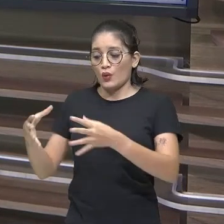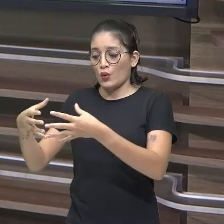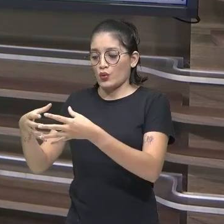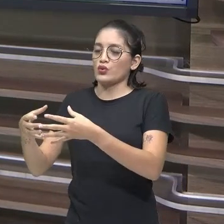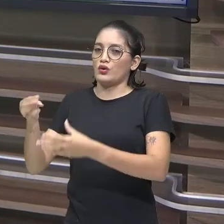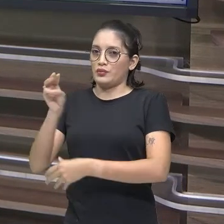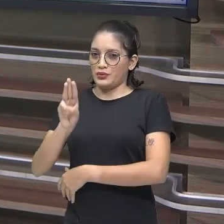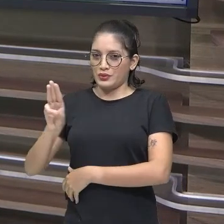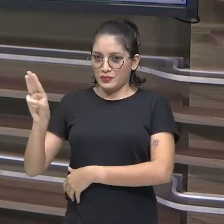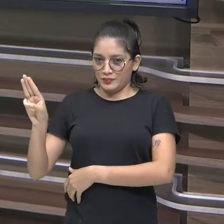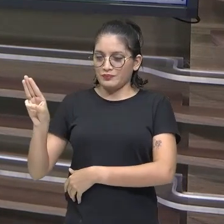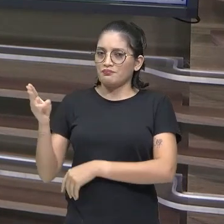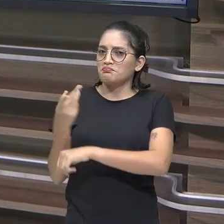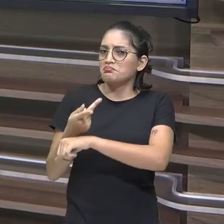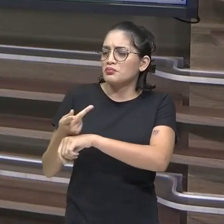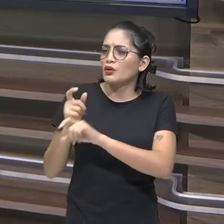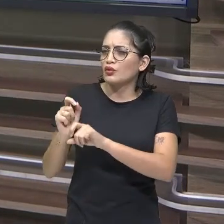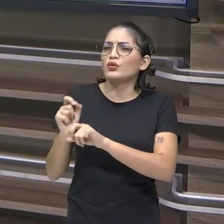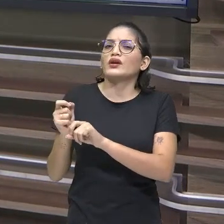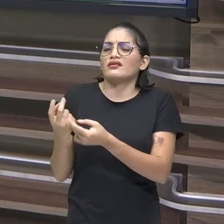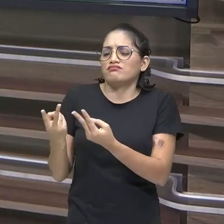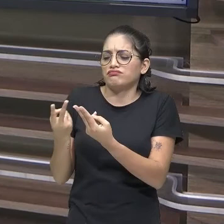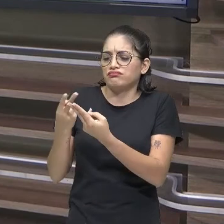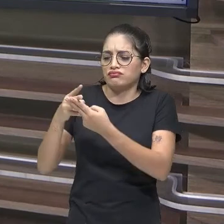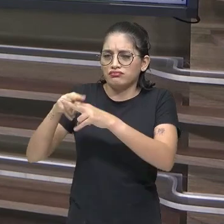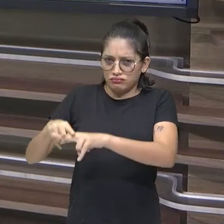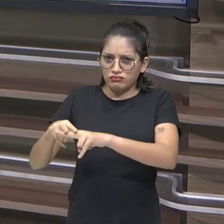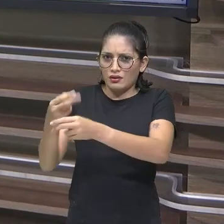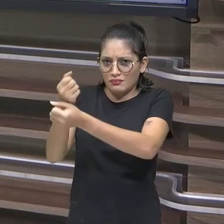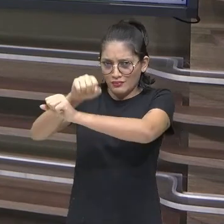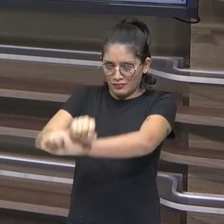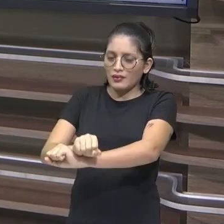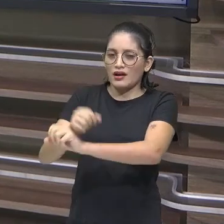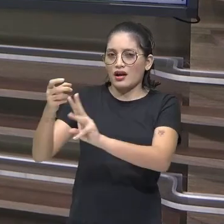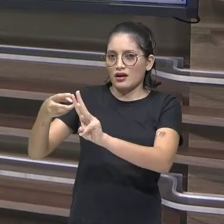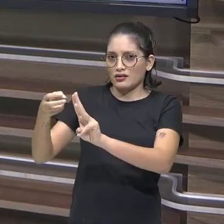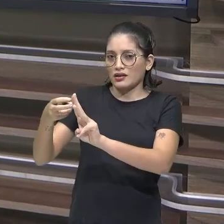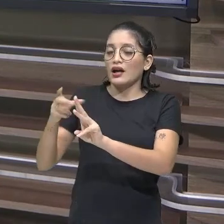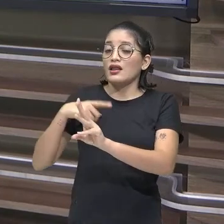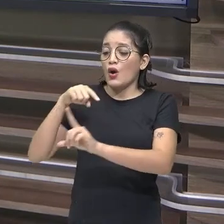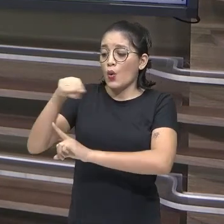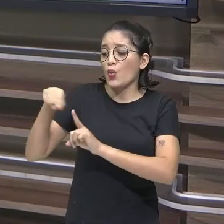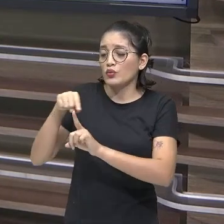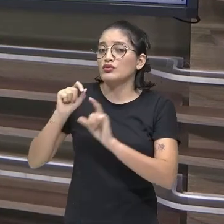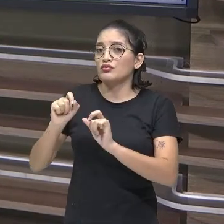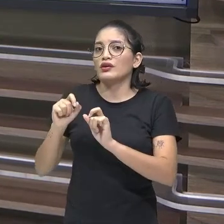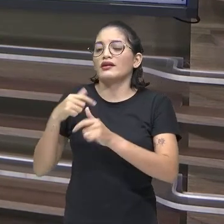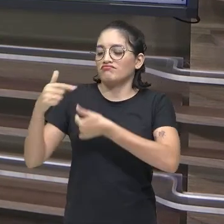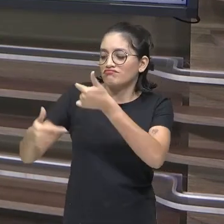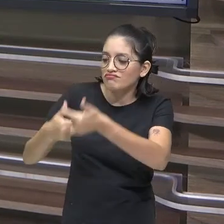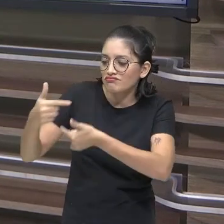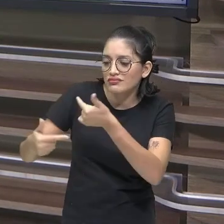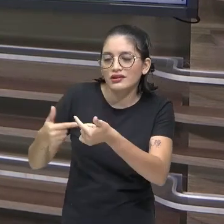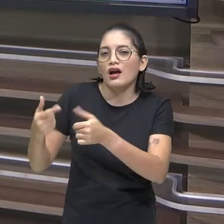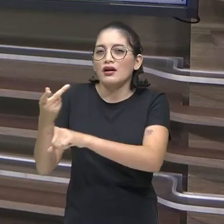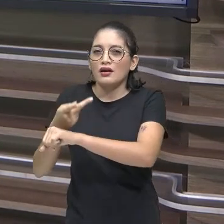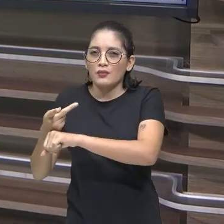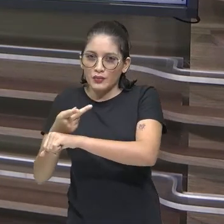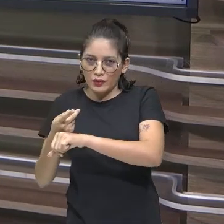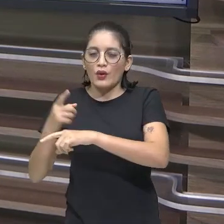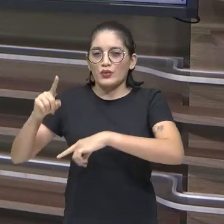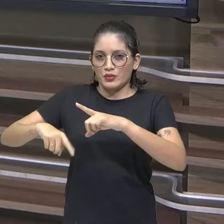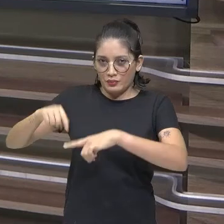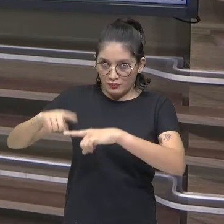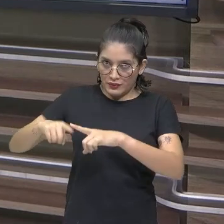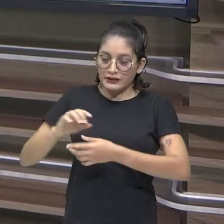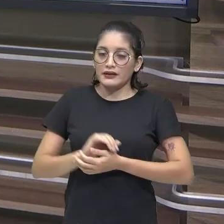bandeirantes buscavam escravizar os indígenas com a finalidade de obter mão de obra para a exploração de droga e do sertão.